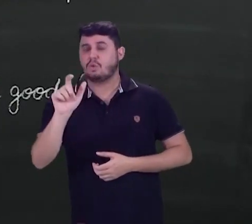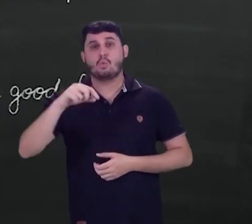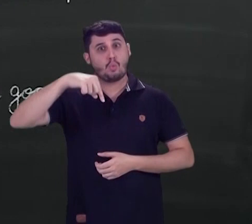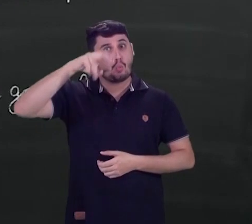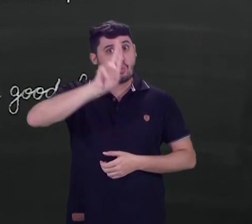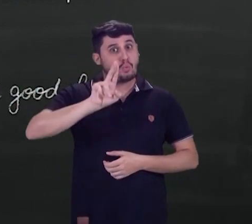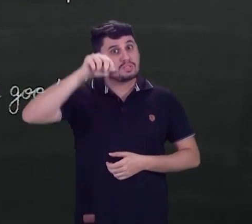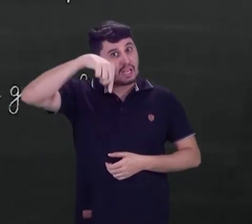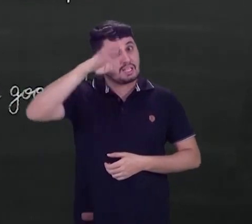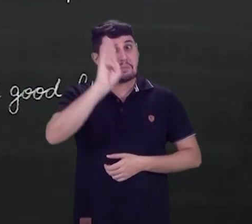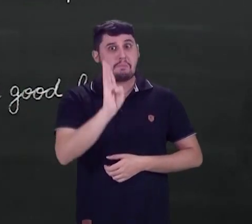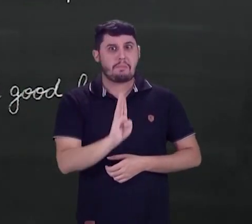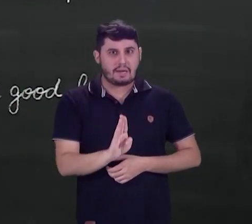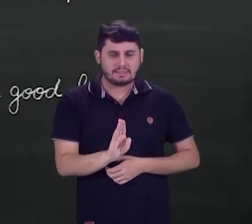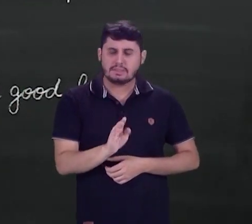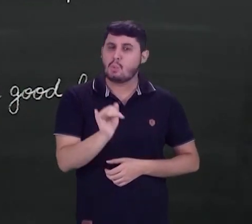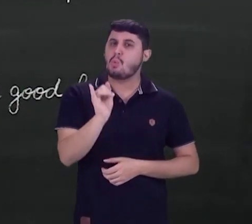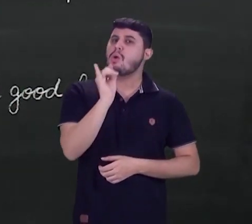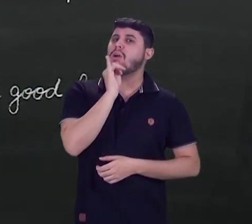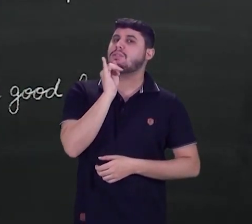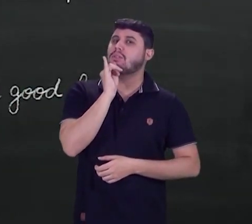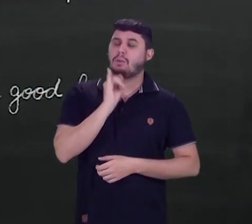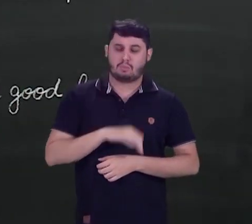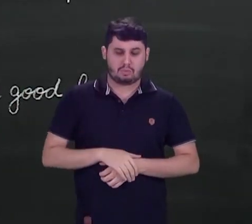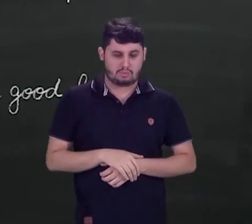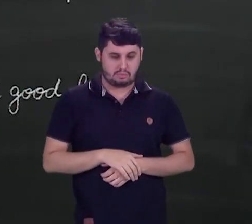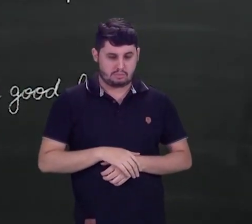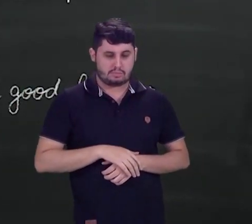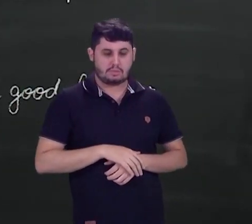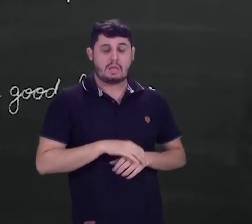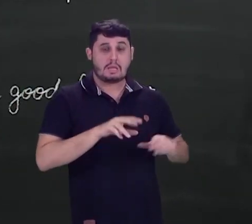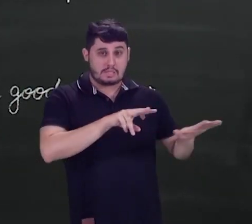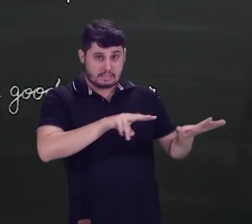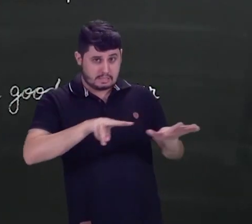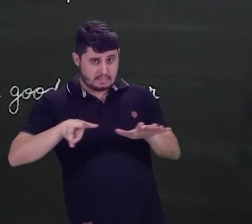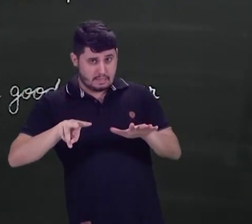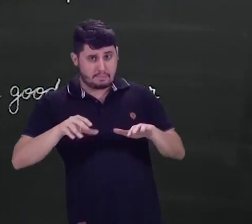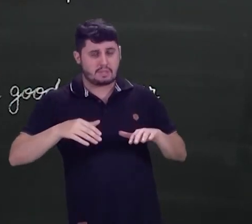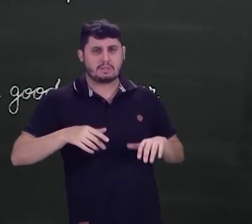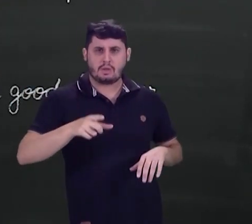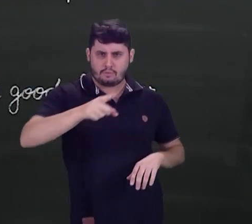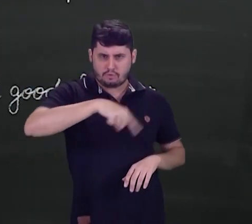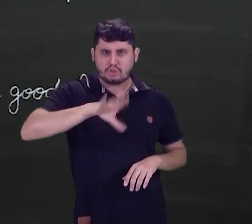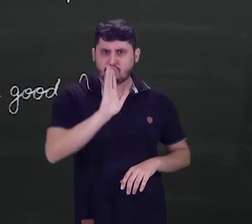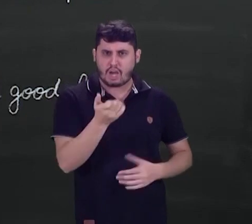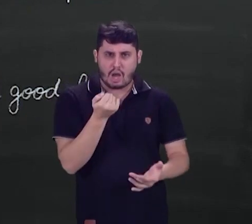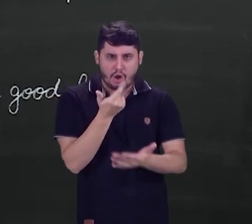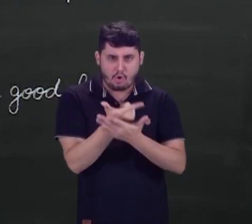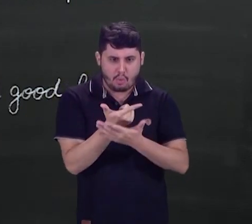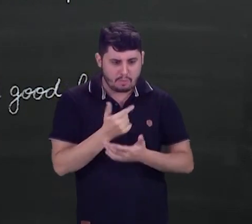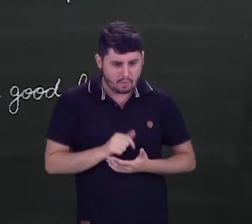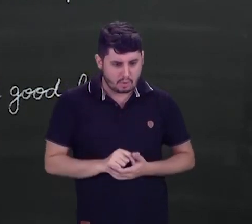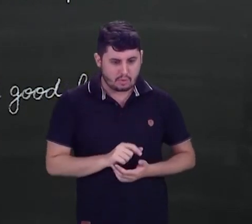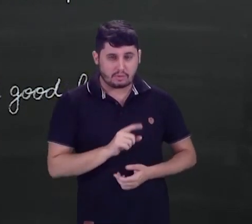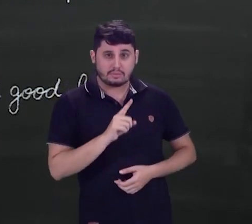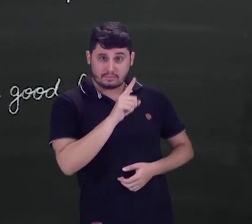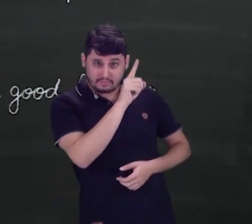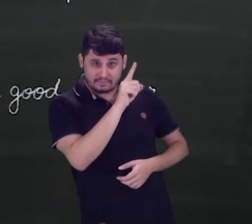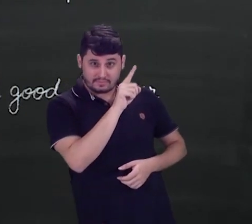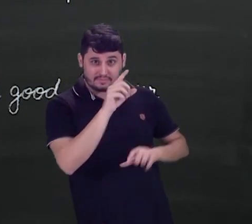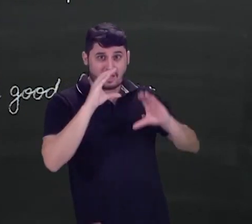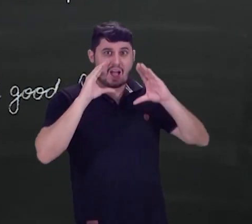aqui no Brasil? Por exemplo, essa semana você chegou a pedir um